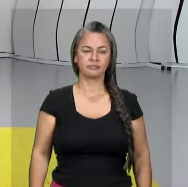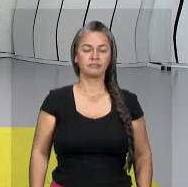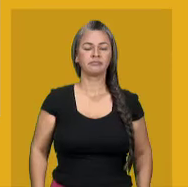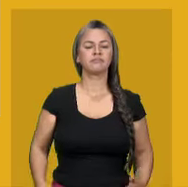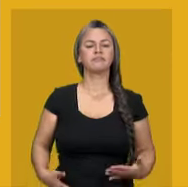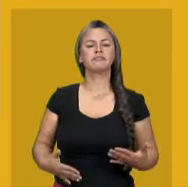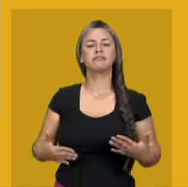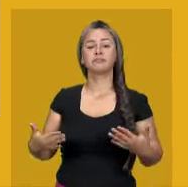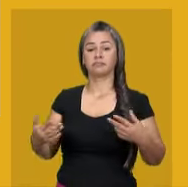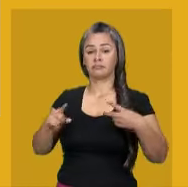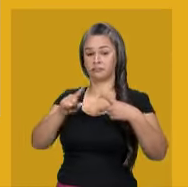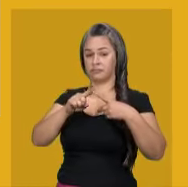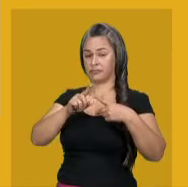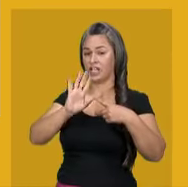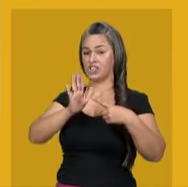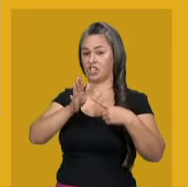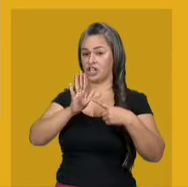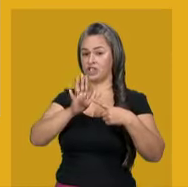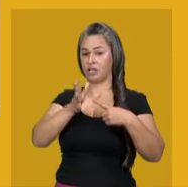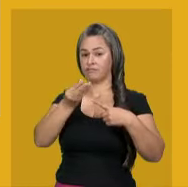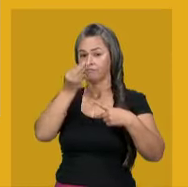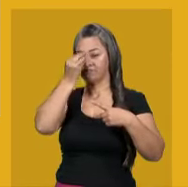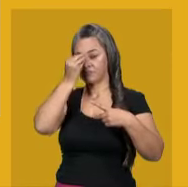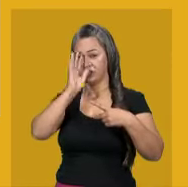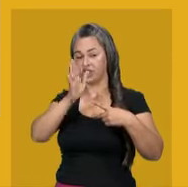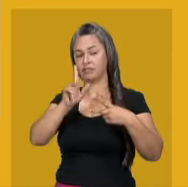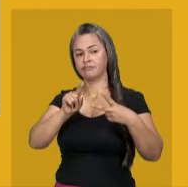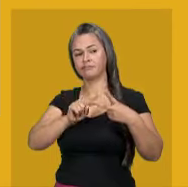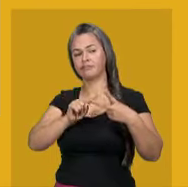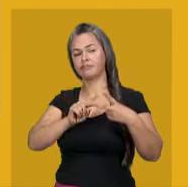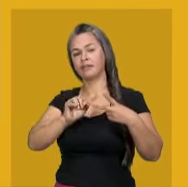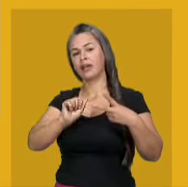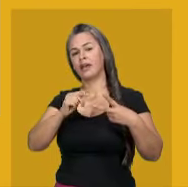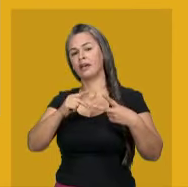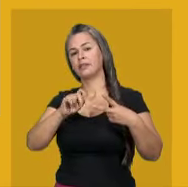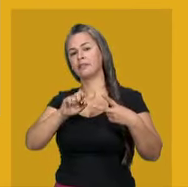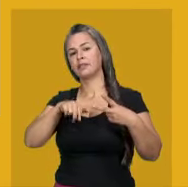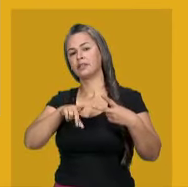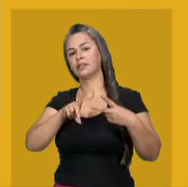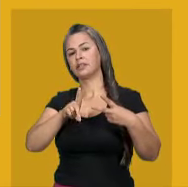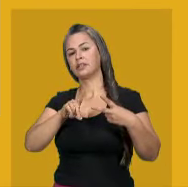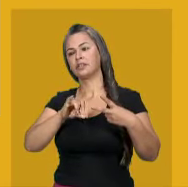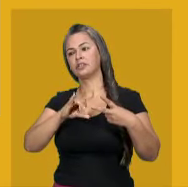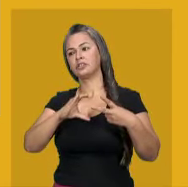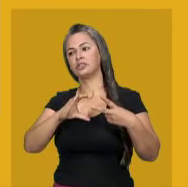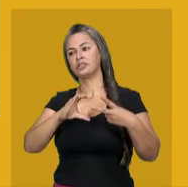E o nosso esqueleto apendicular? O esqueleto